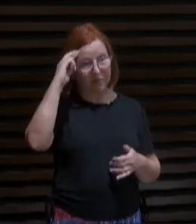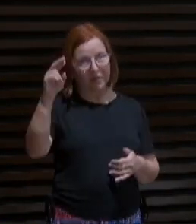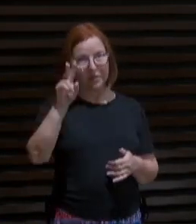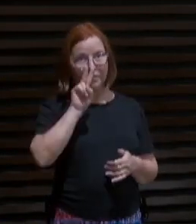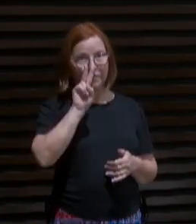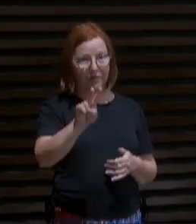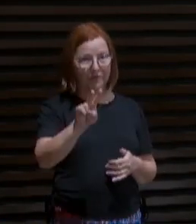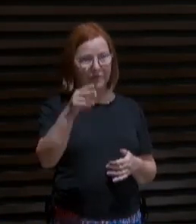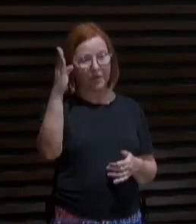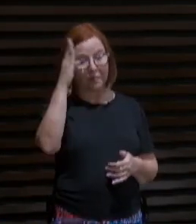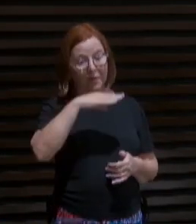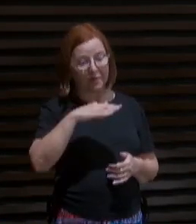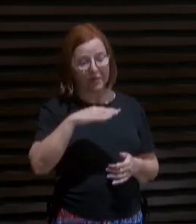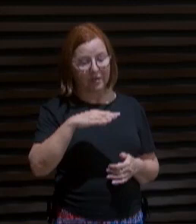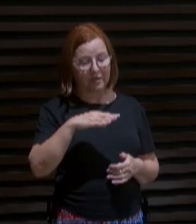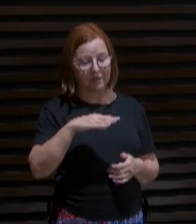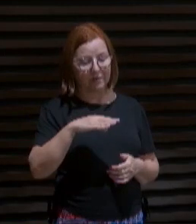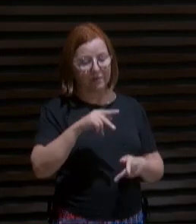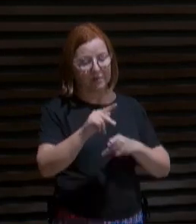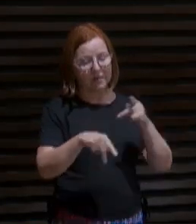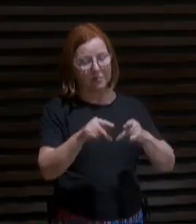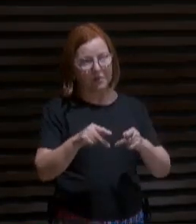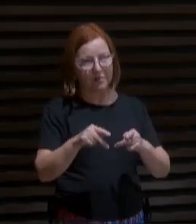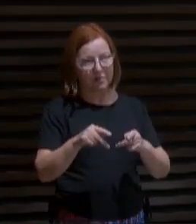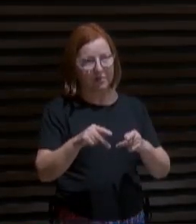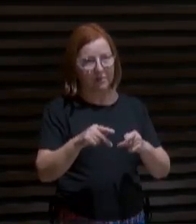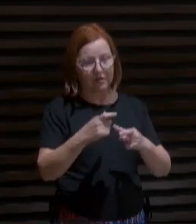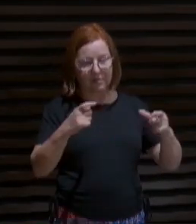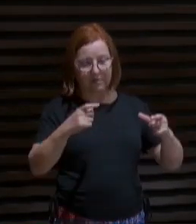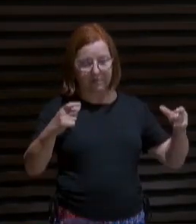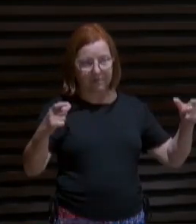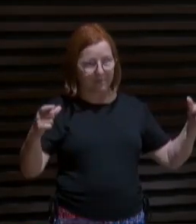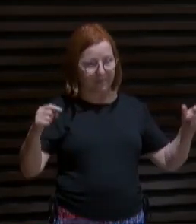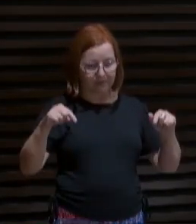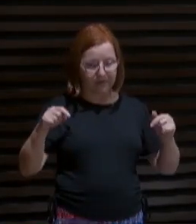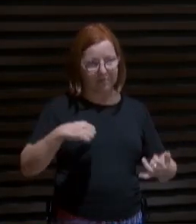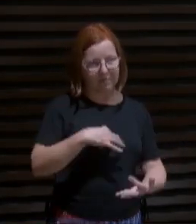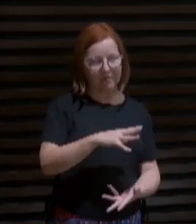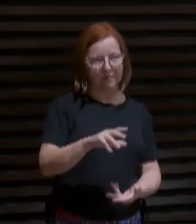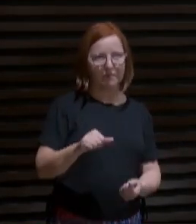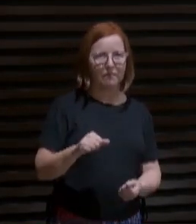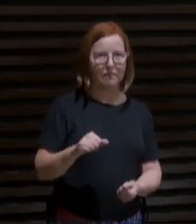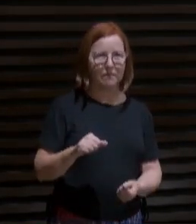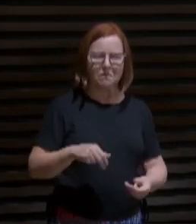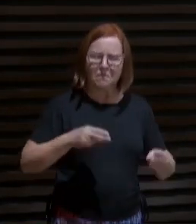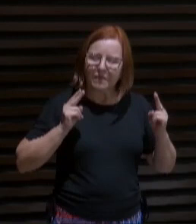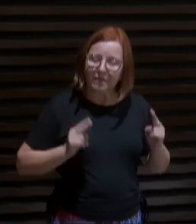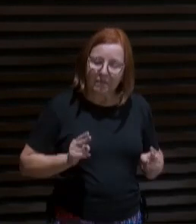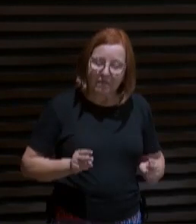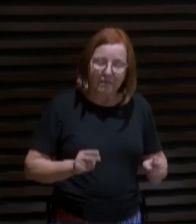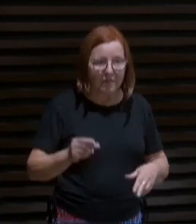a maldade do homem se havia multiplicado na terra e que era